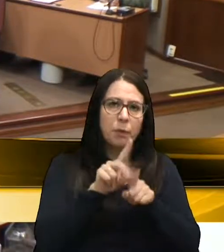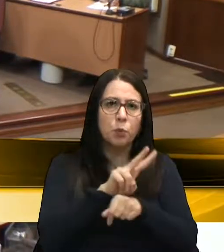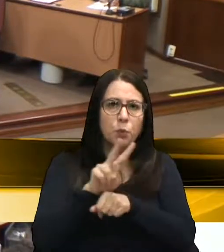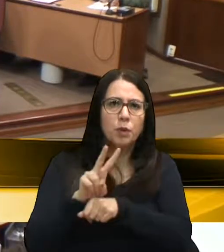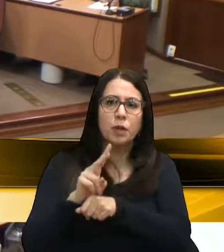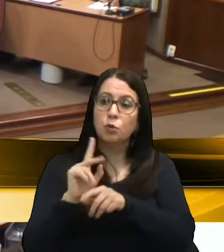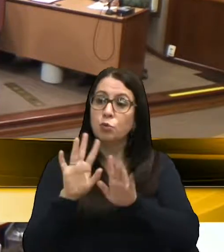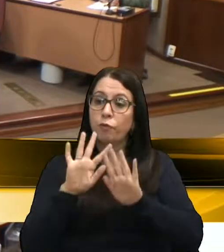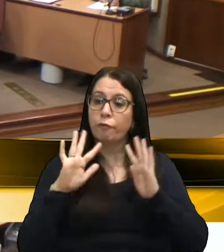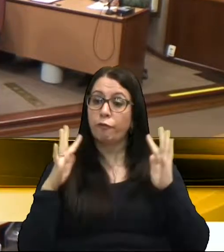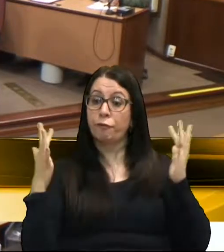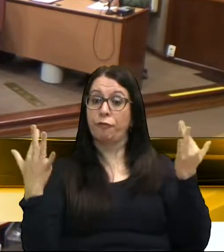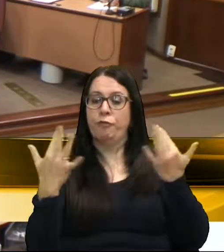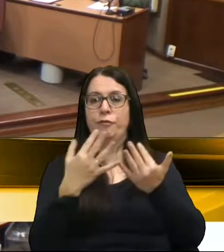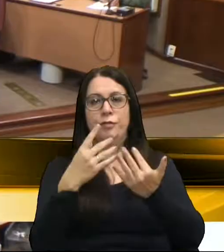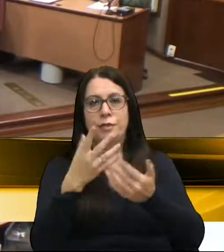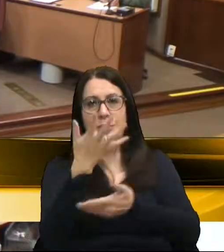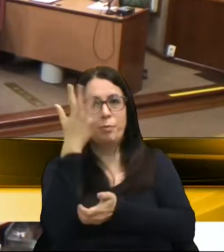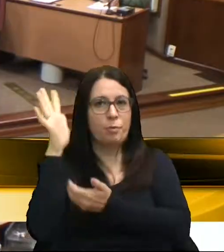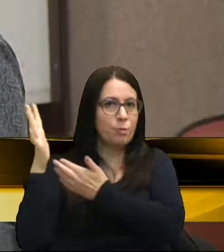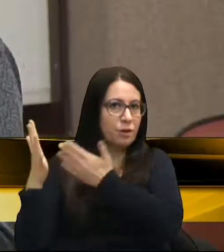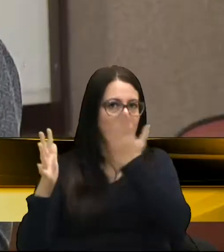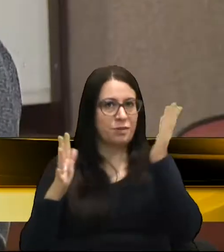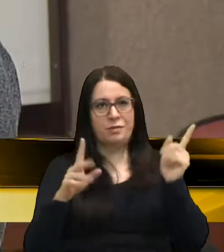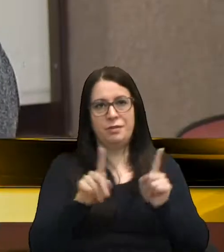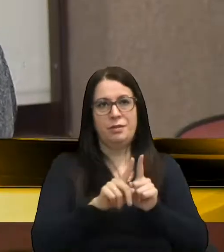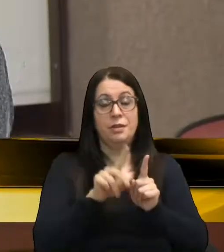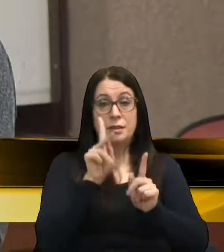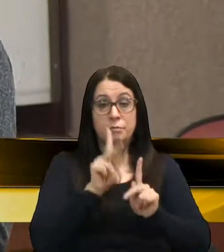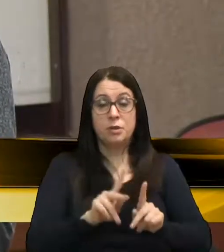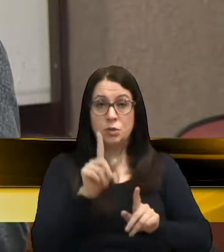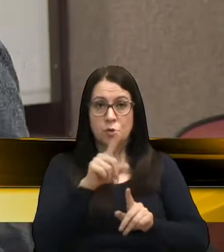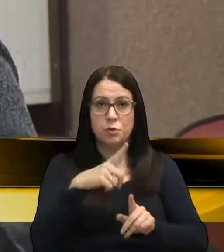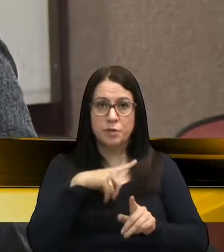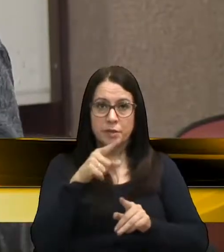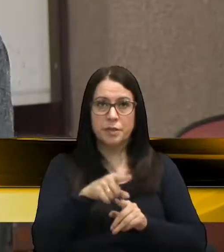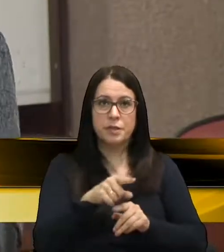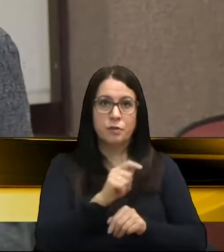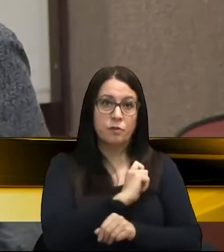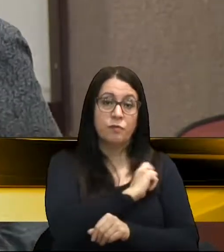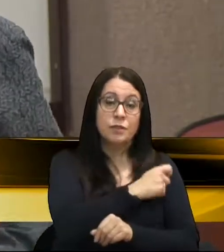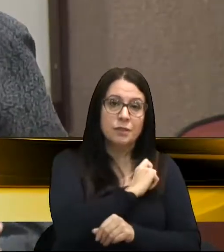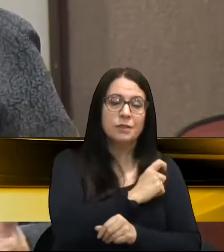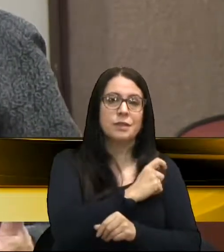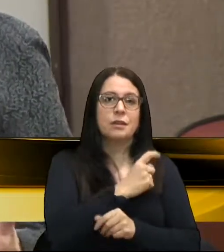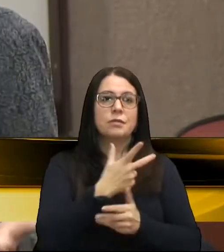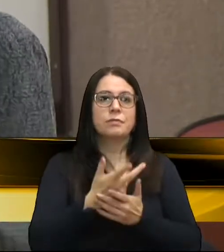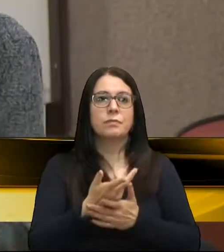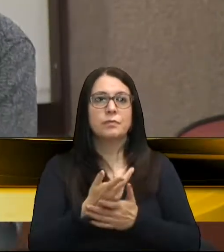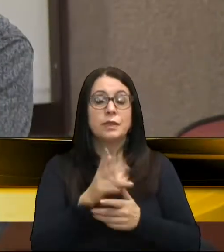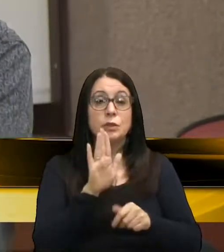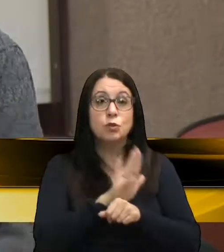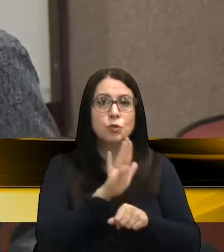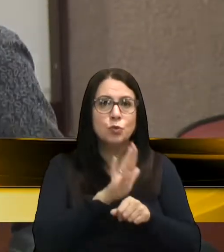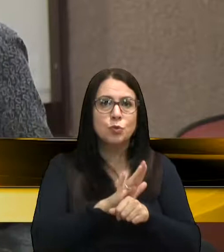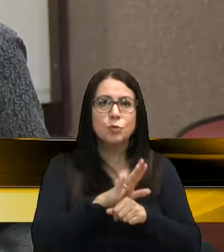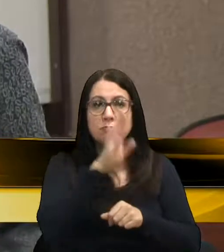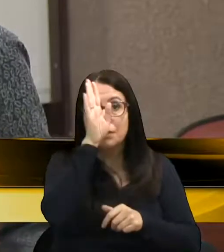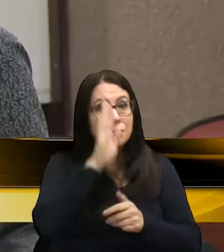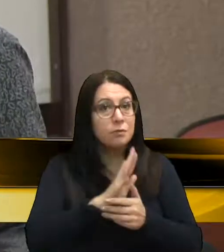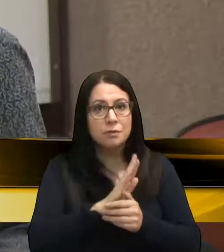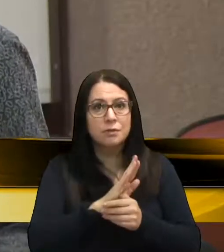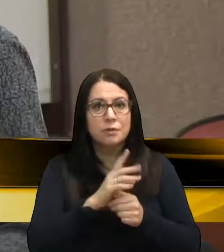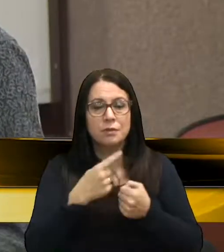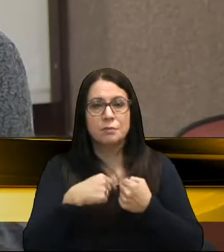do entorno do nosso meio ambiente. E se esse pessoal, eles são fiscalizadores, eles auxiliam de forma gratuita o